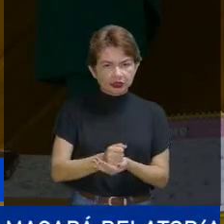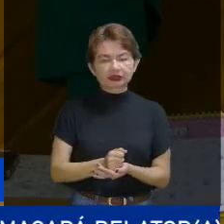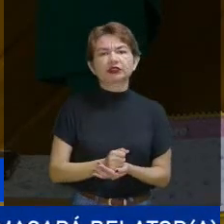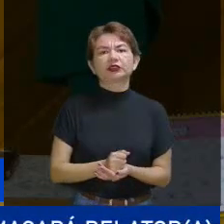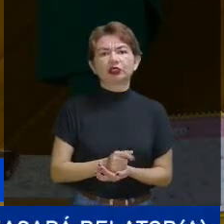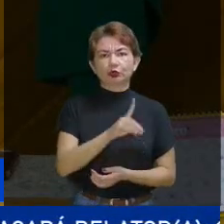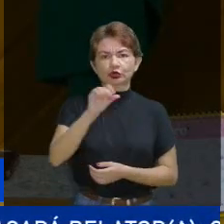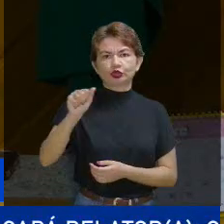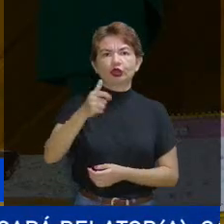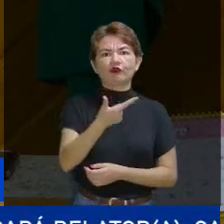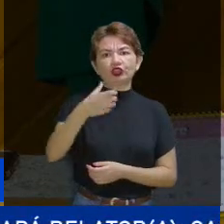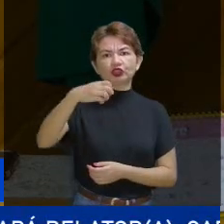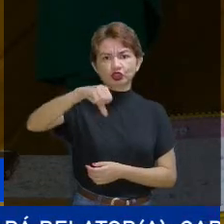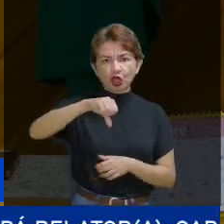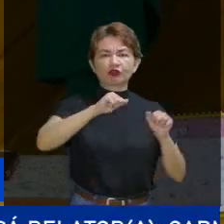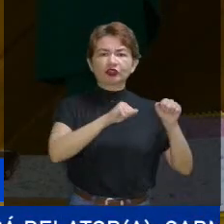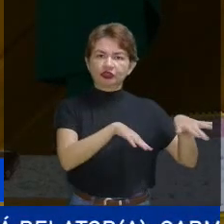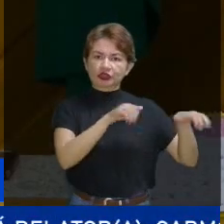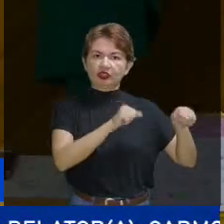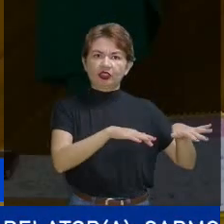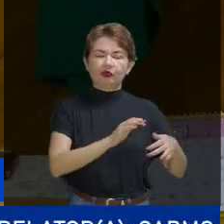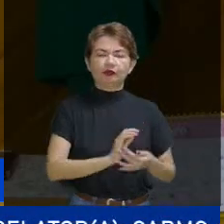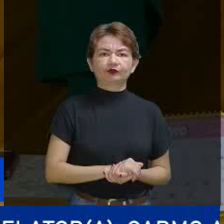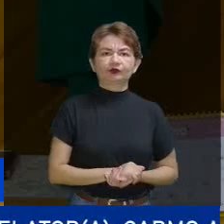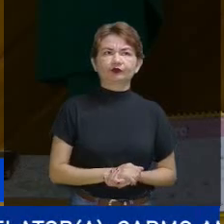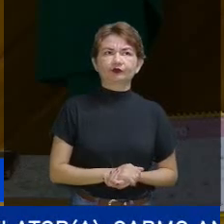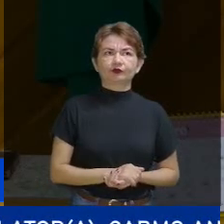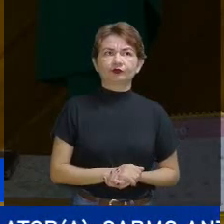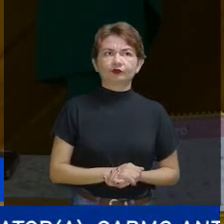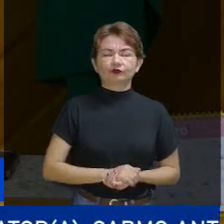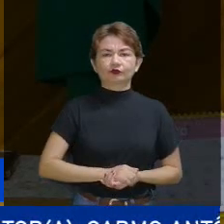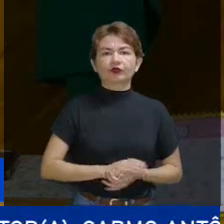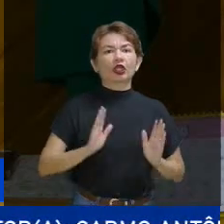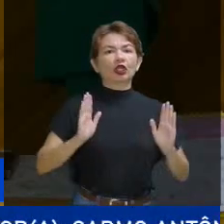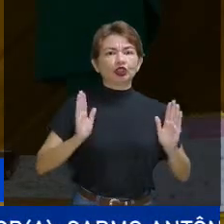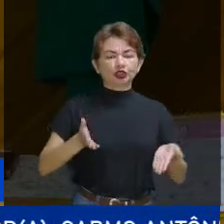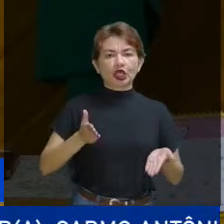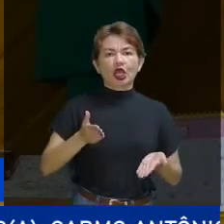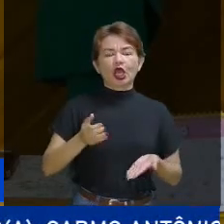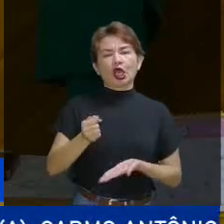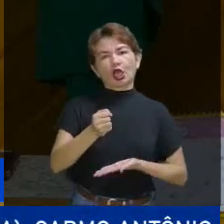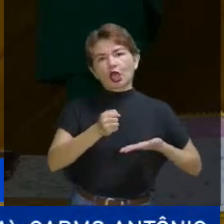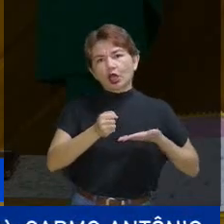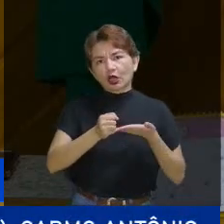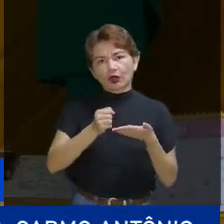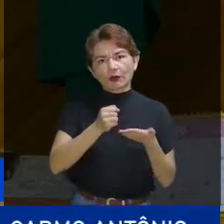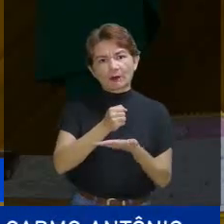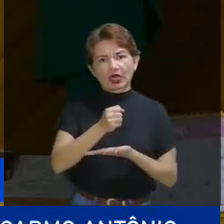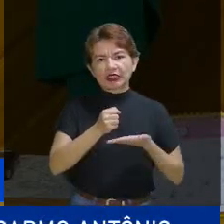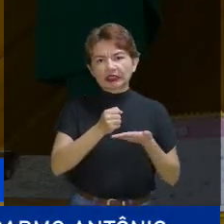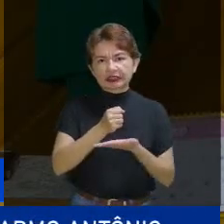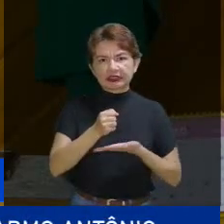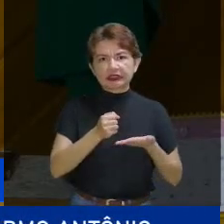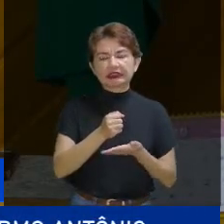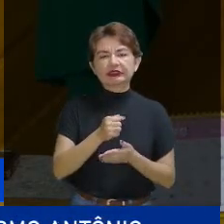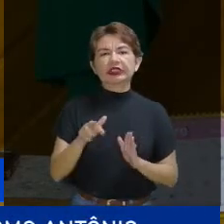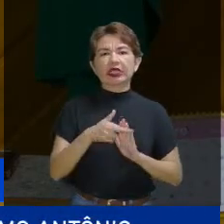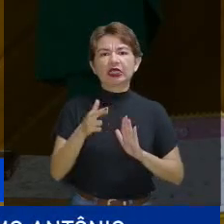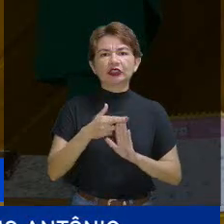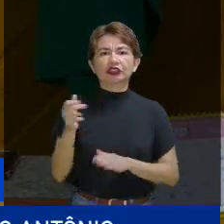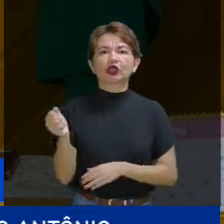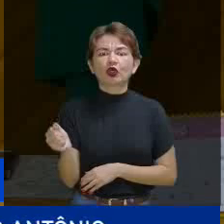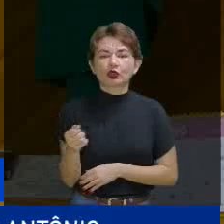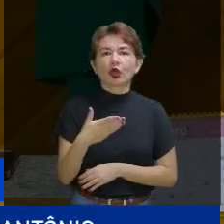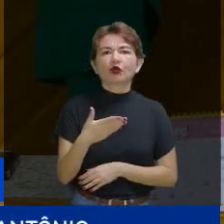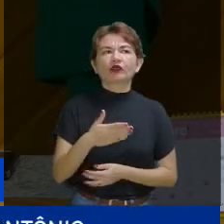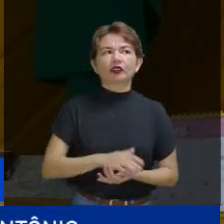prolatada no dia 29 de setembro, já amparada na resolução aprovada no